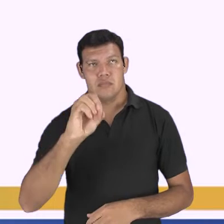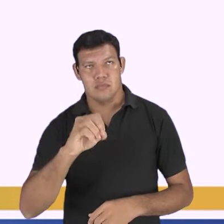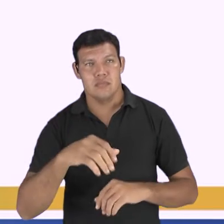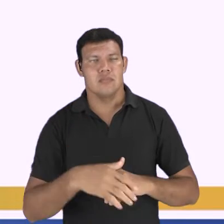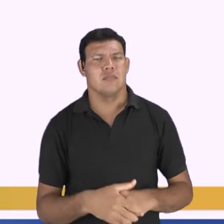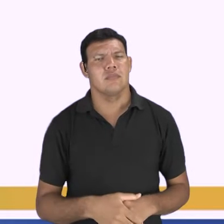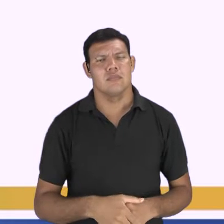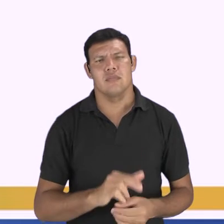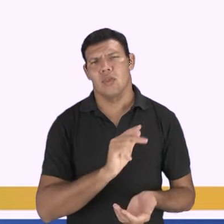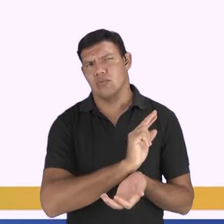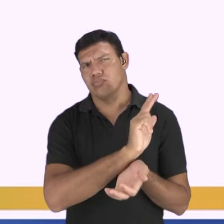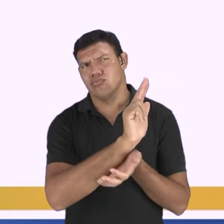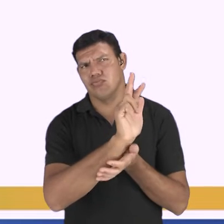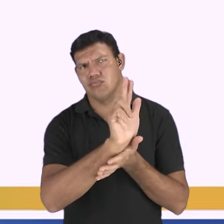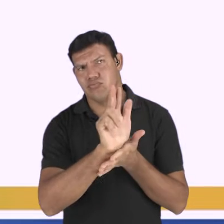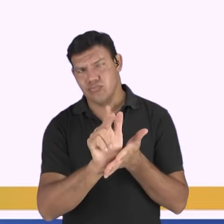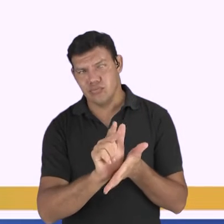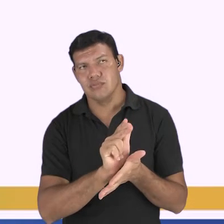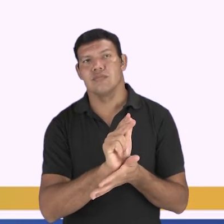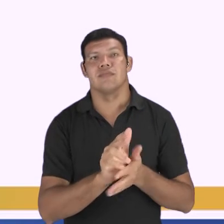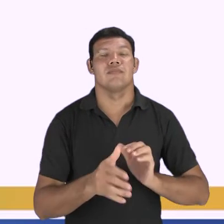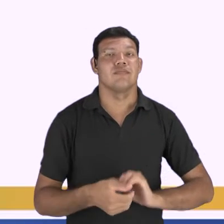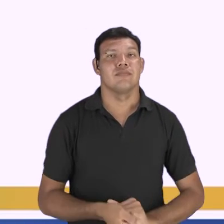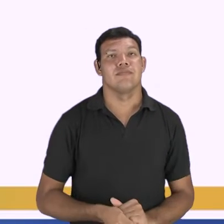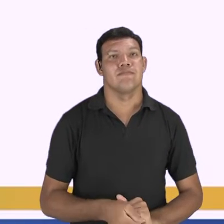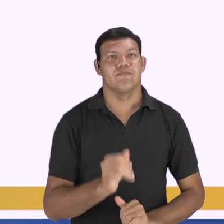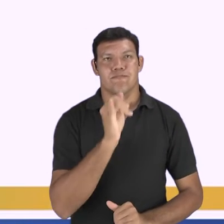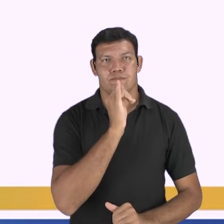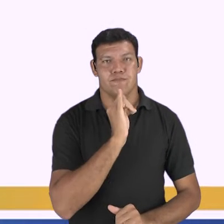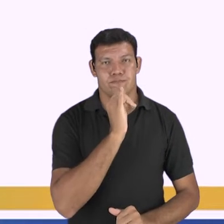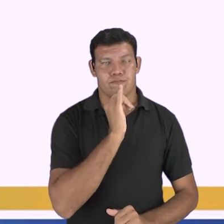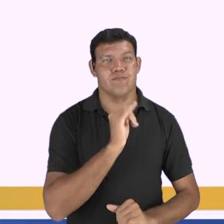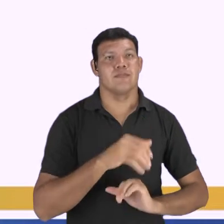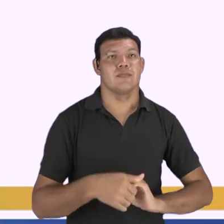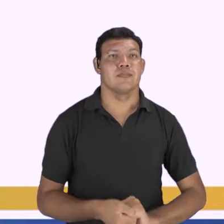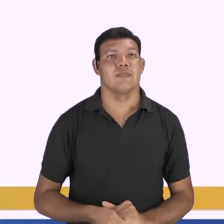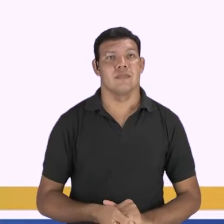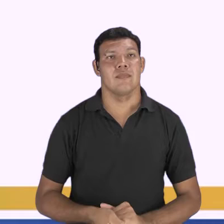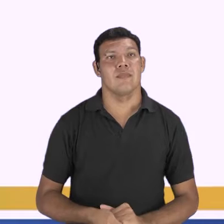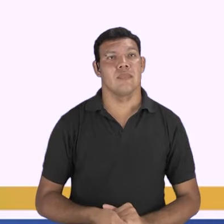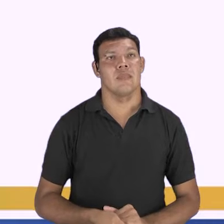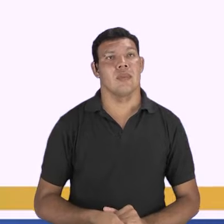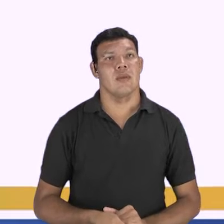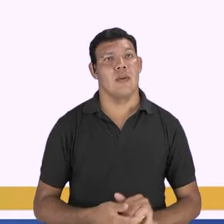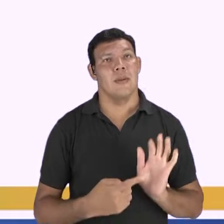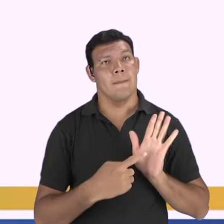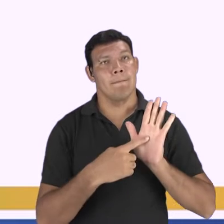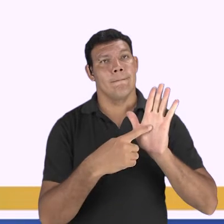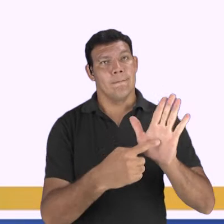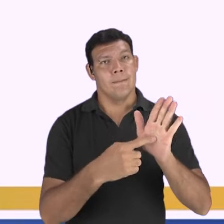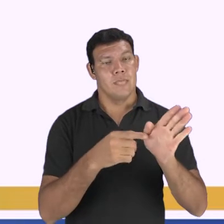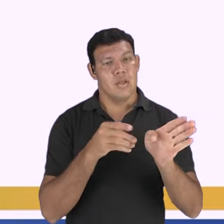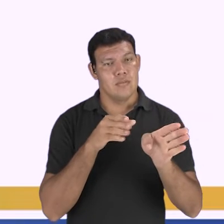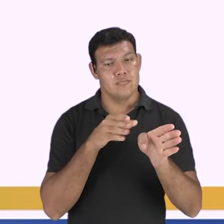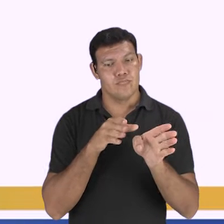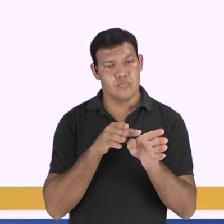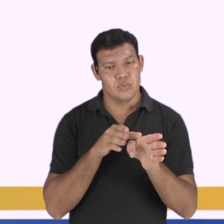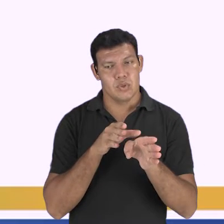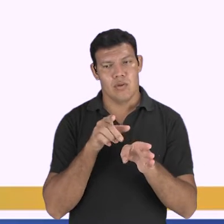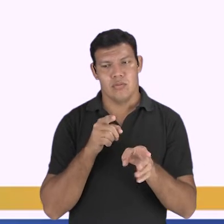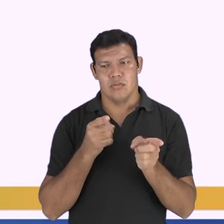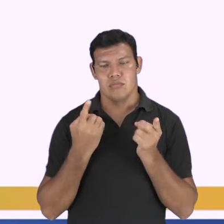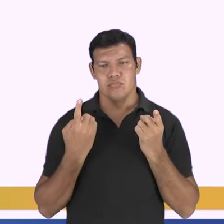aí temos vários outros exemplos. Apontam para direções contrárias,